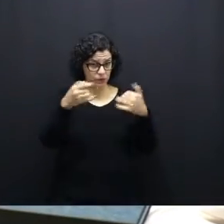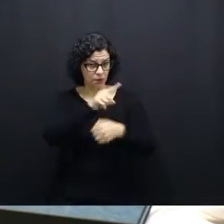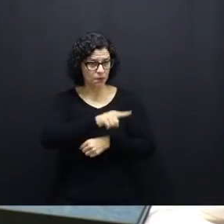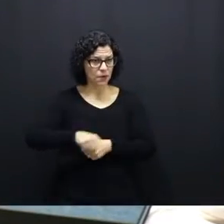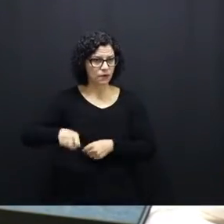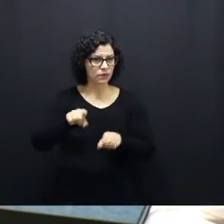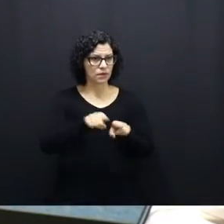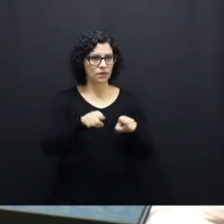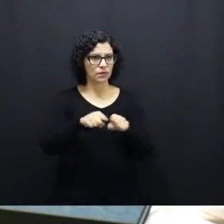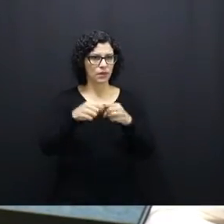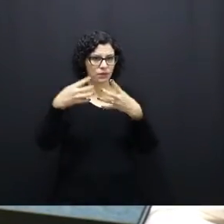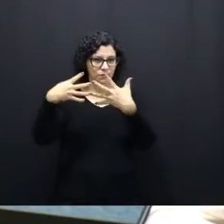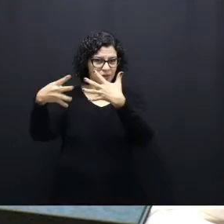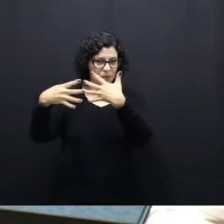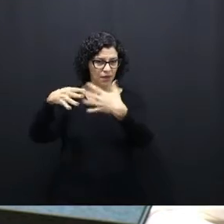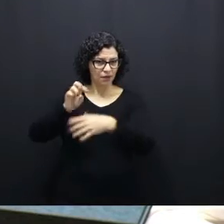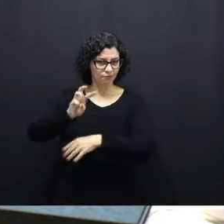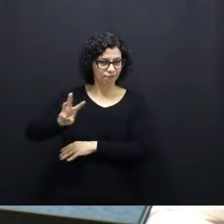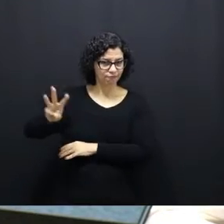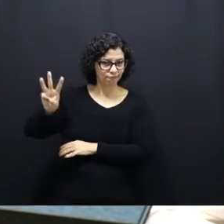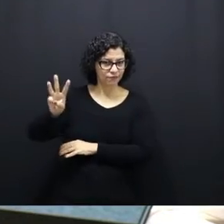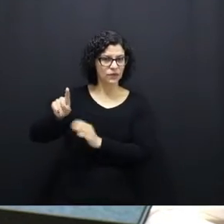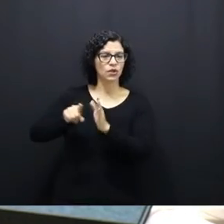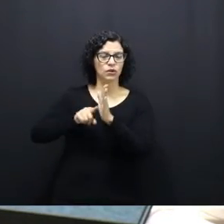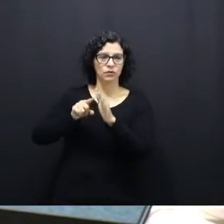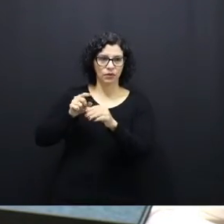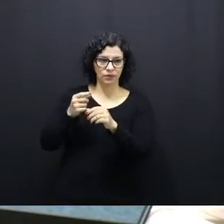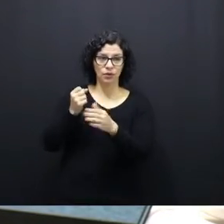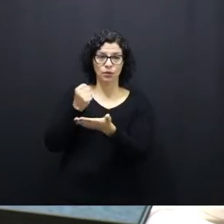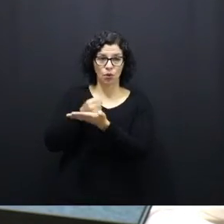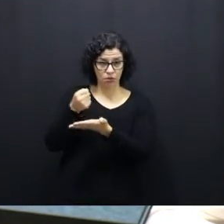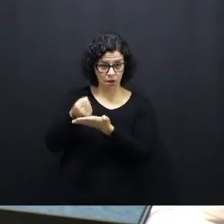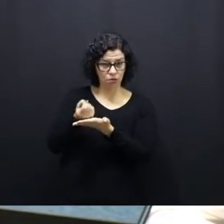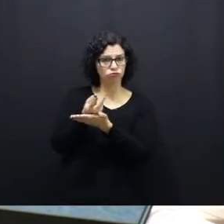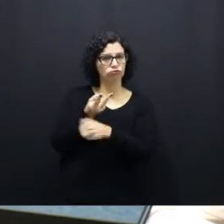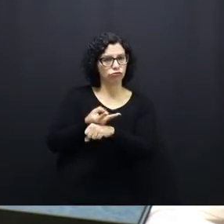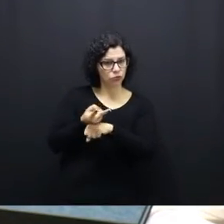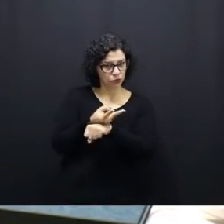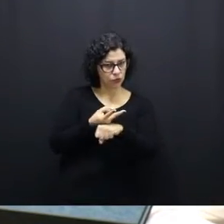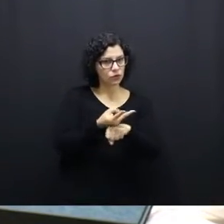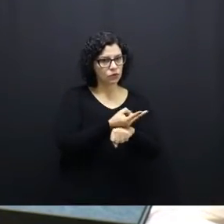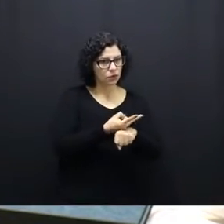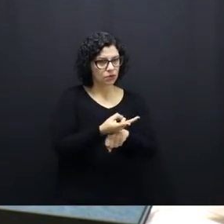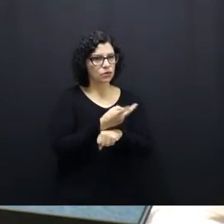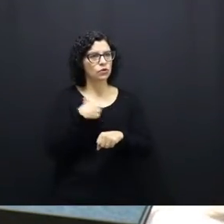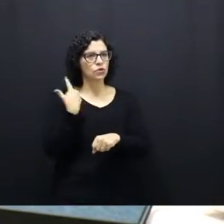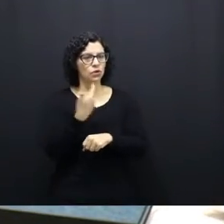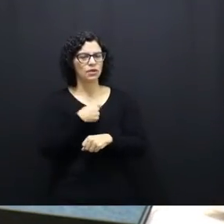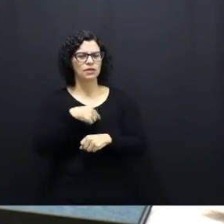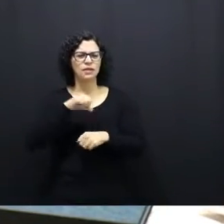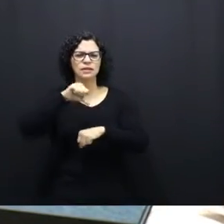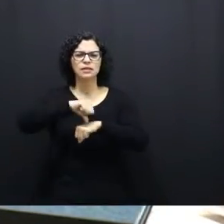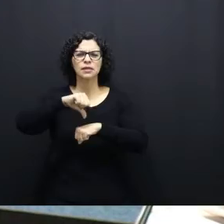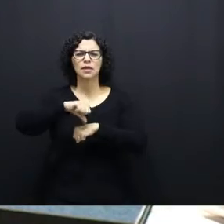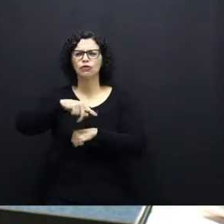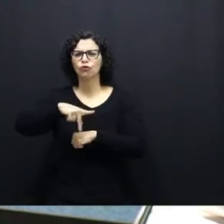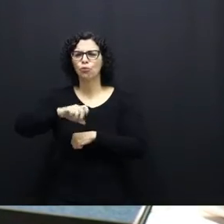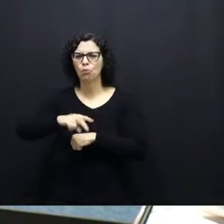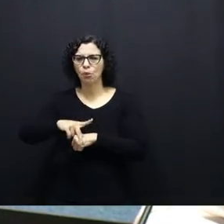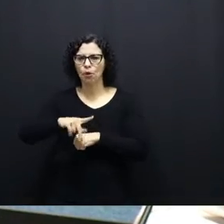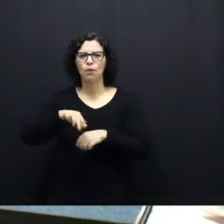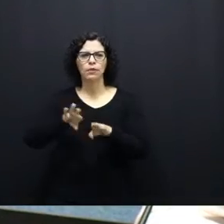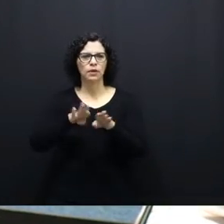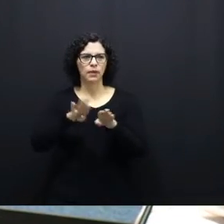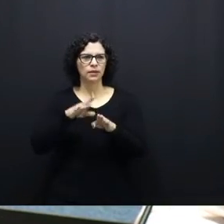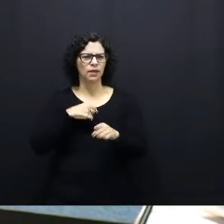senhores estão no Portal da Transparência procurando seus contatos contrato isso que nós temos mesmo sempre pop Desde quando